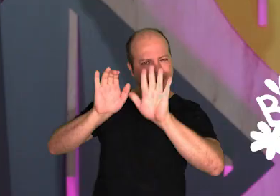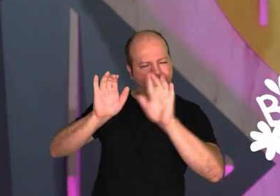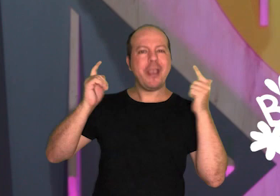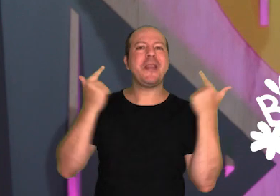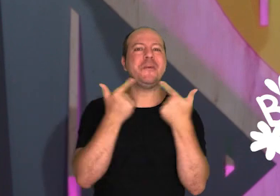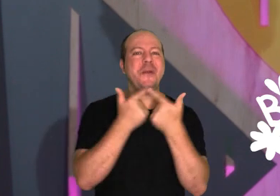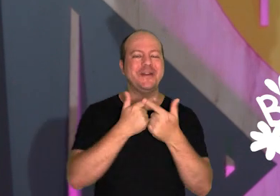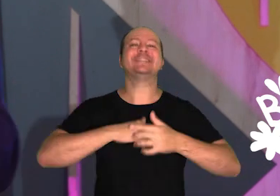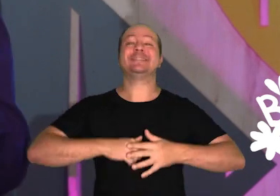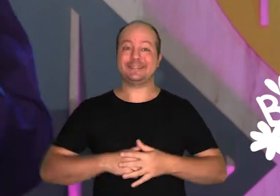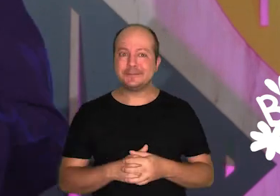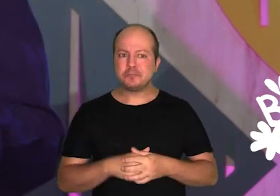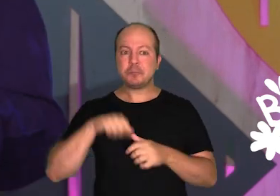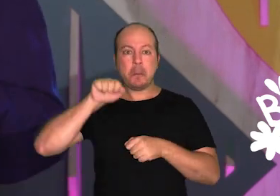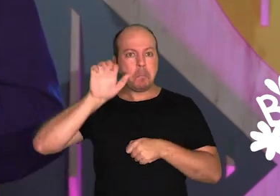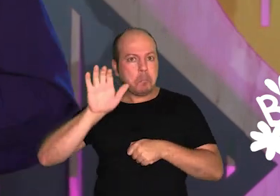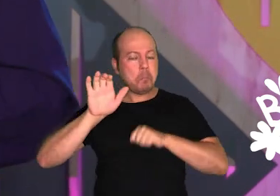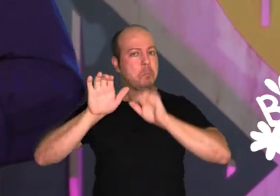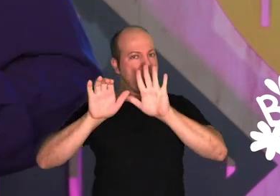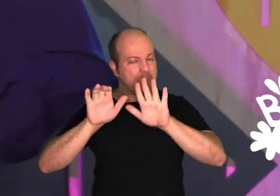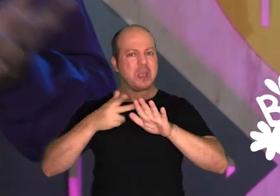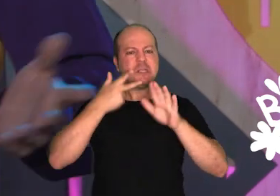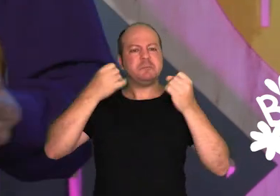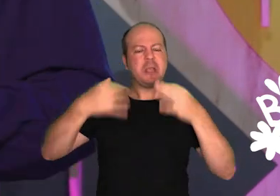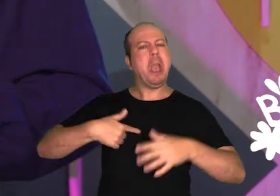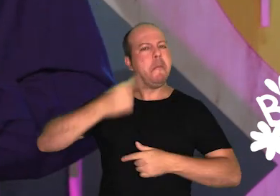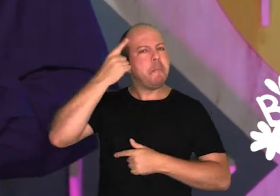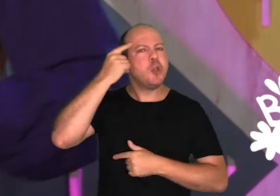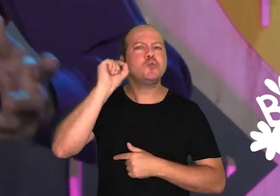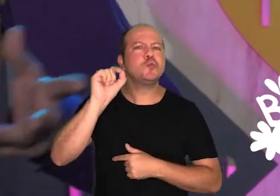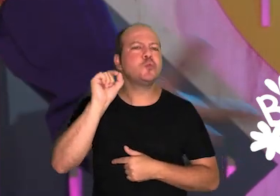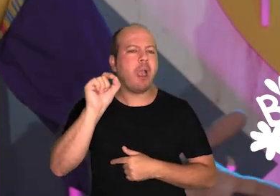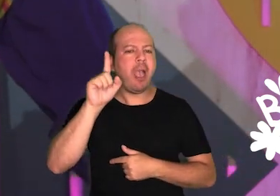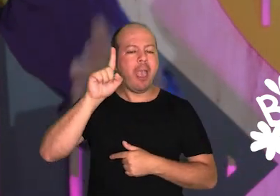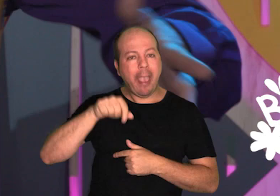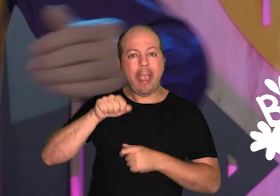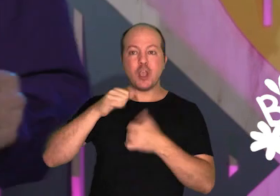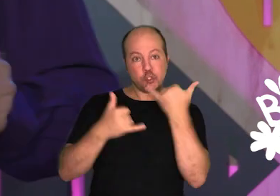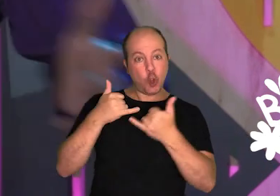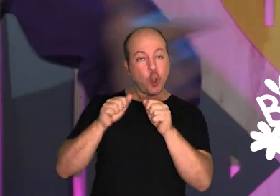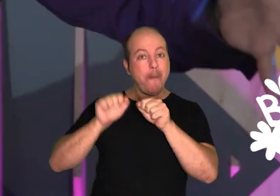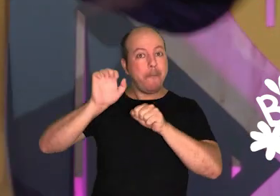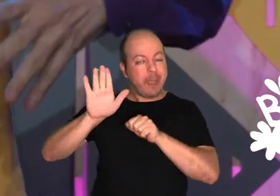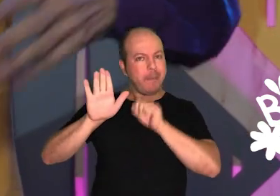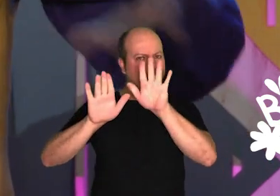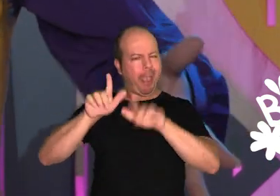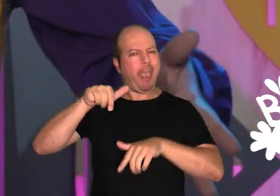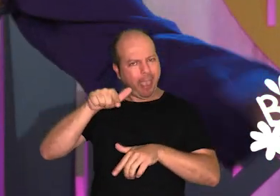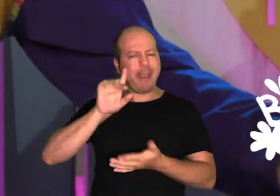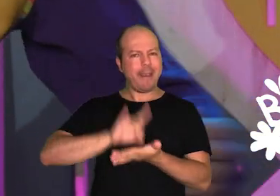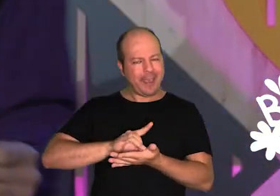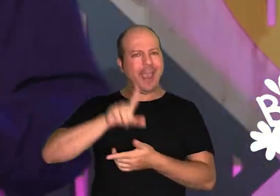humor. Mas mímica, quando falamos, muitas pessoas pensam que é jogo de mímica. É. Jogo de mímica em casa